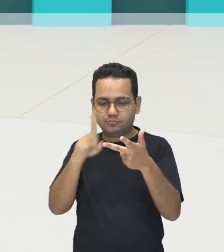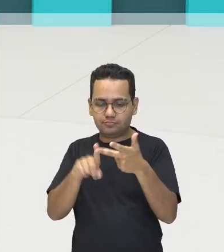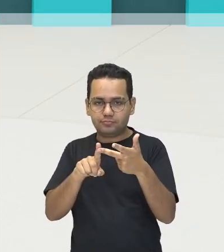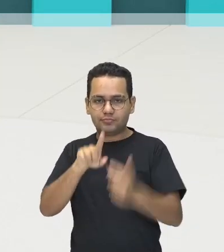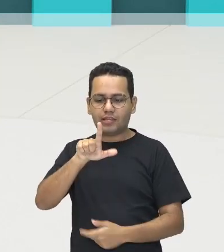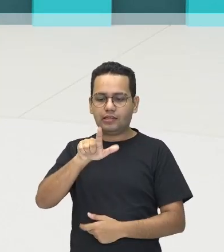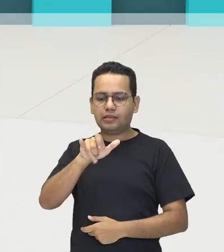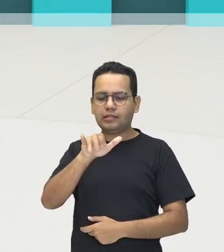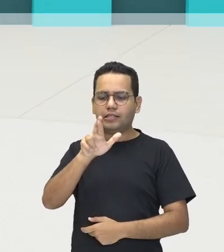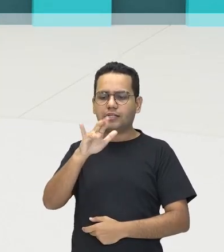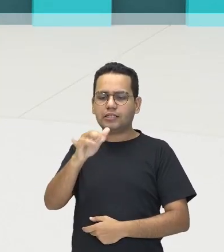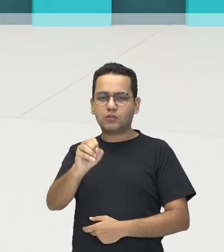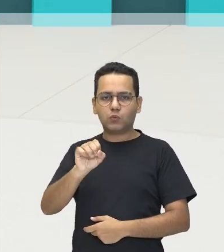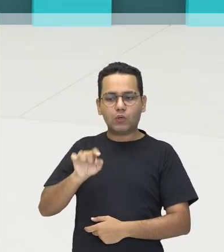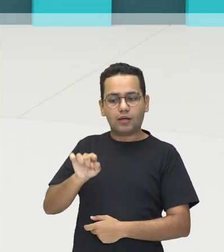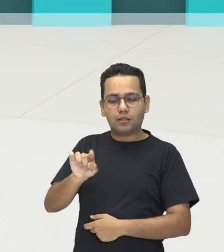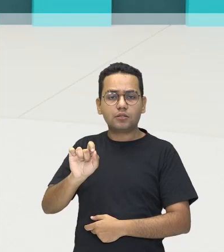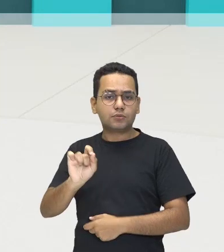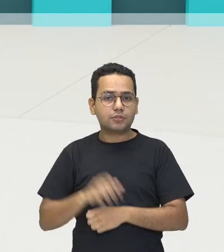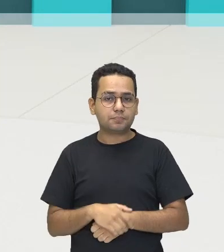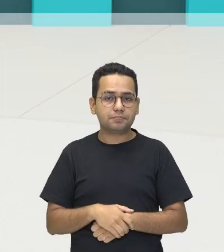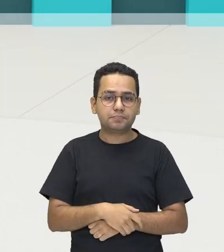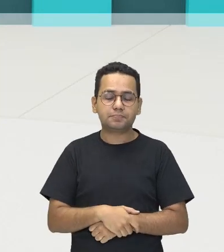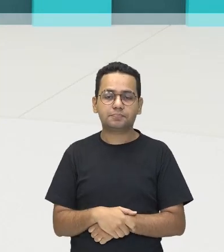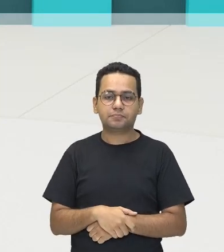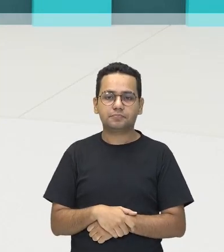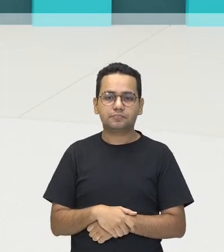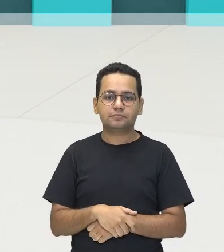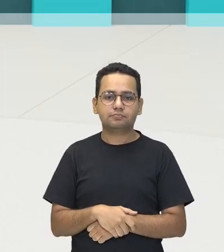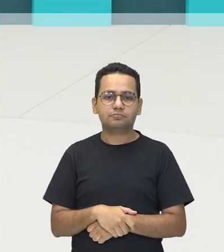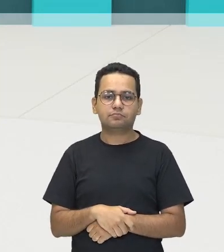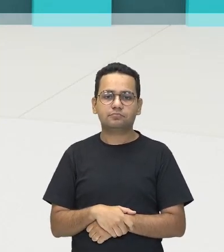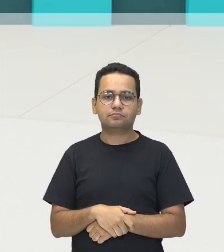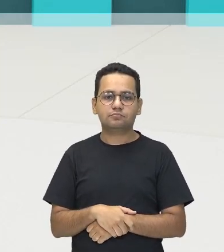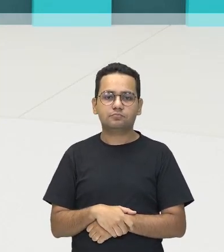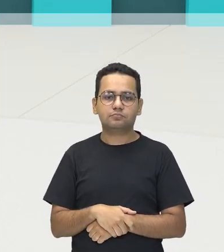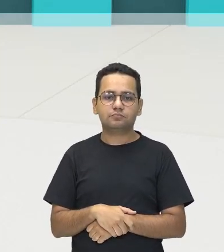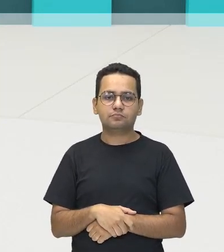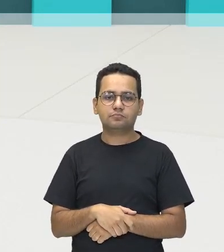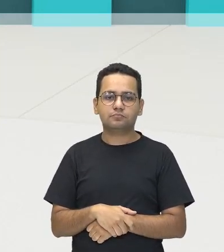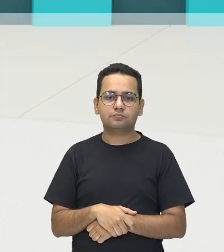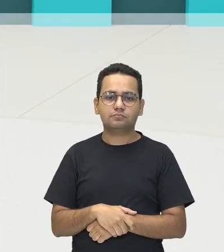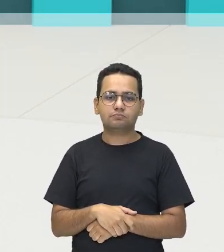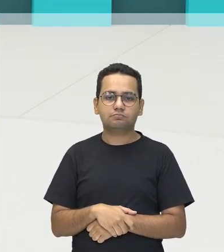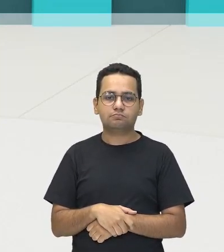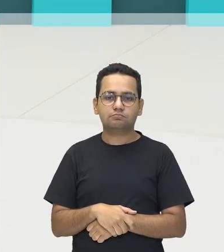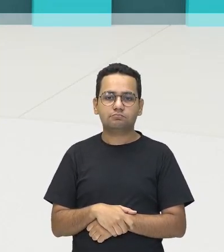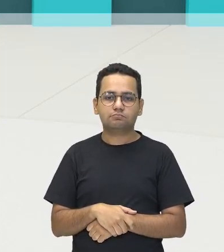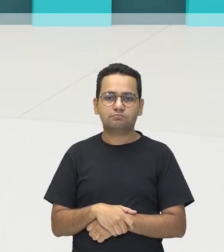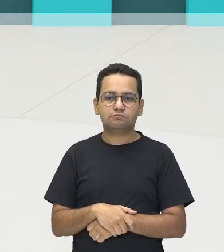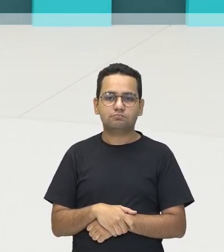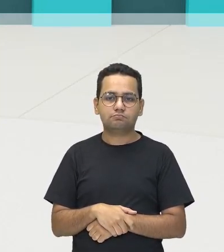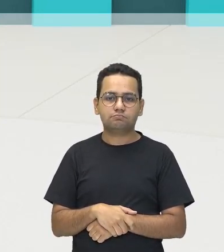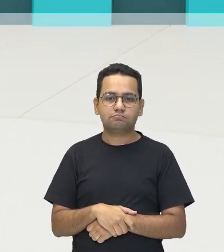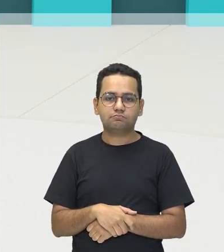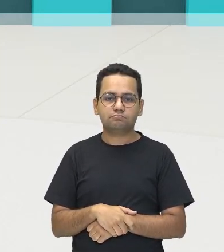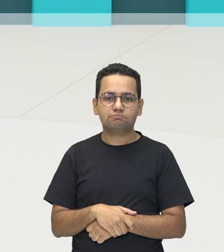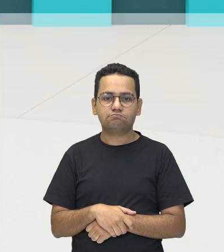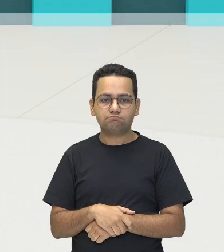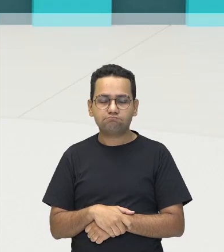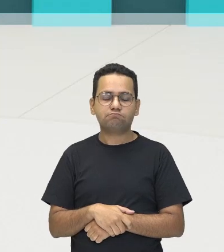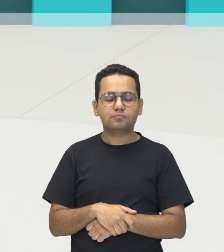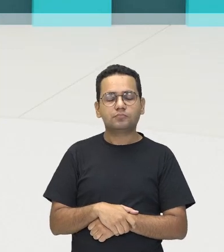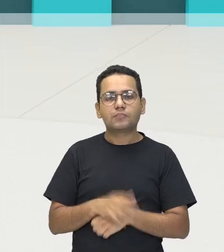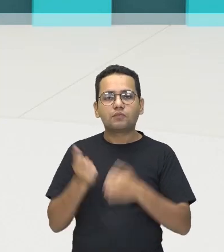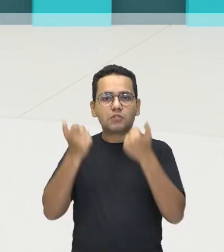lírico. Então, ele vai tratar sobre o quê? Sobre a subjetividade de um ser, no caso, que pode ser eu, pode ser